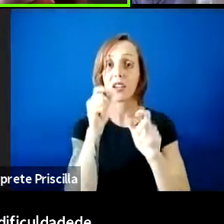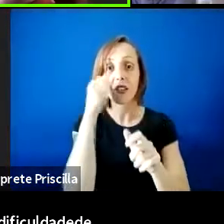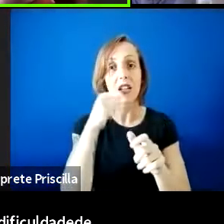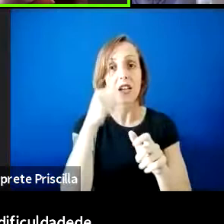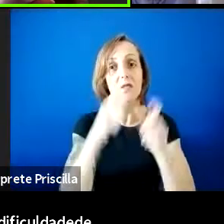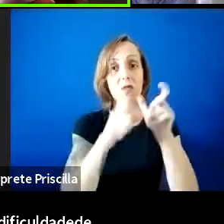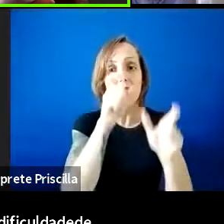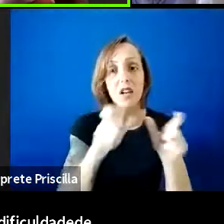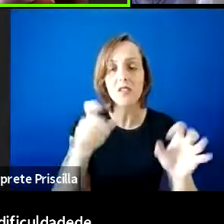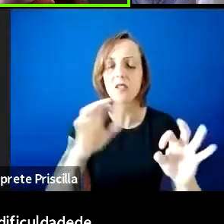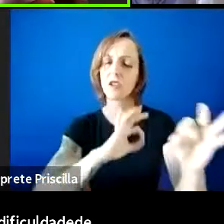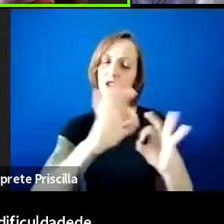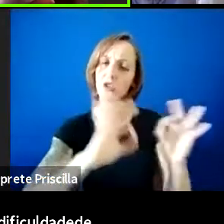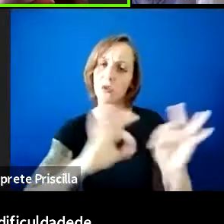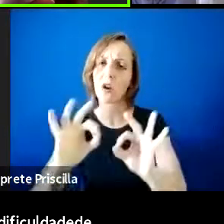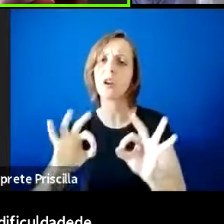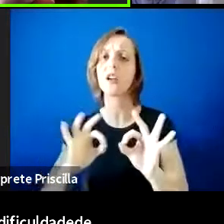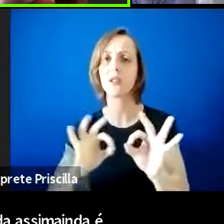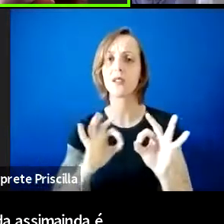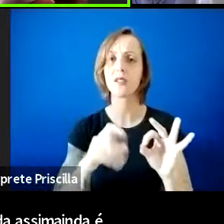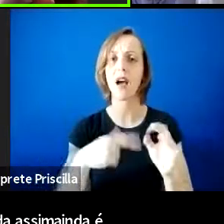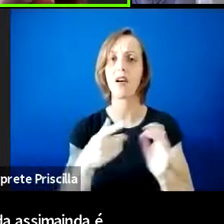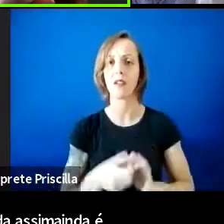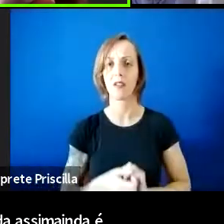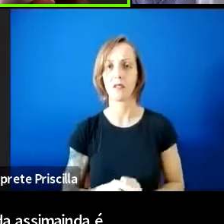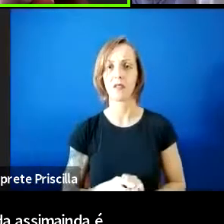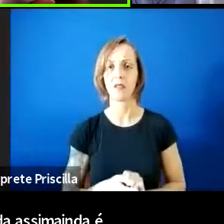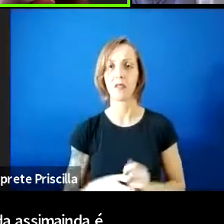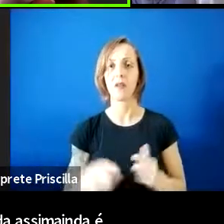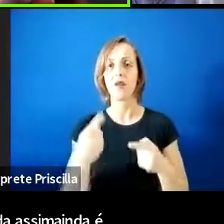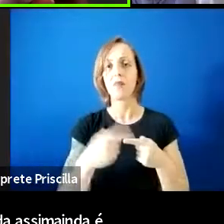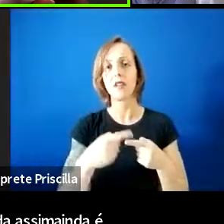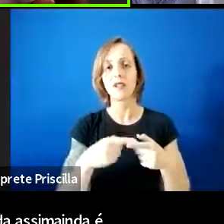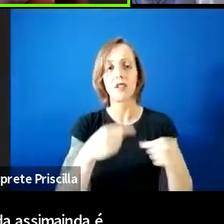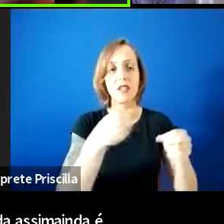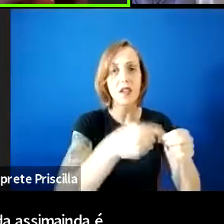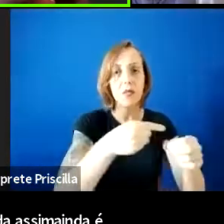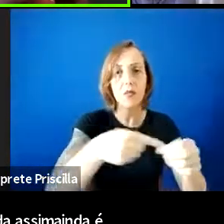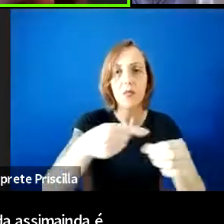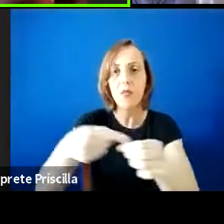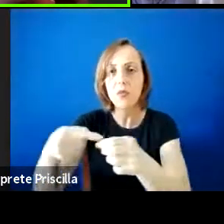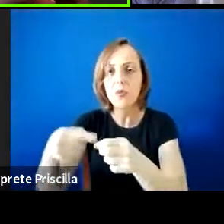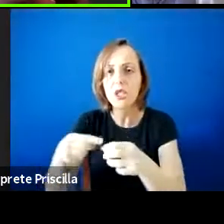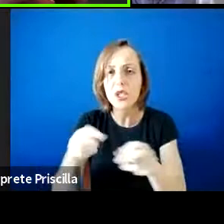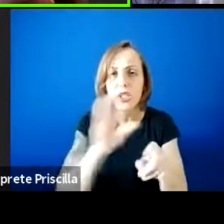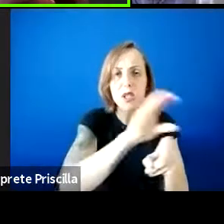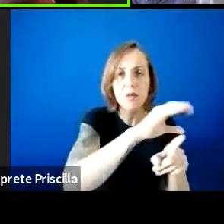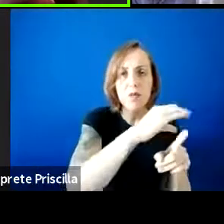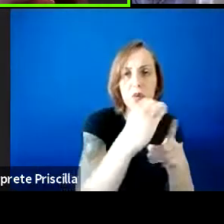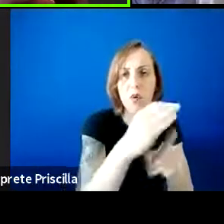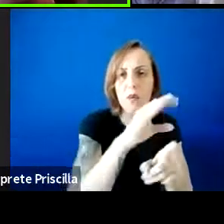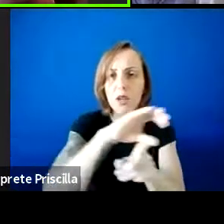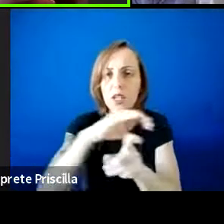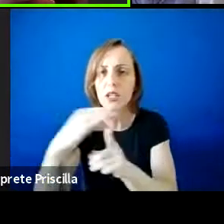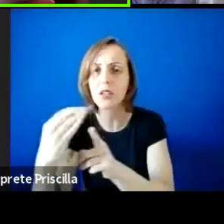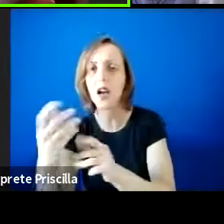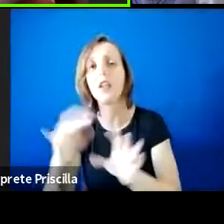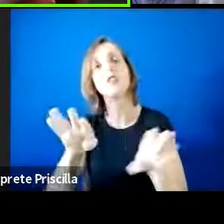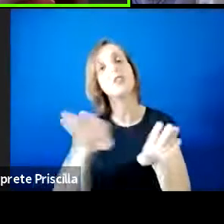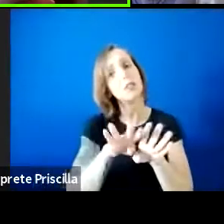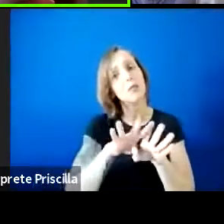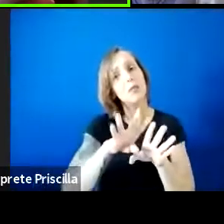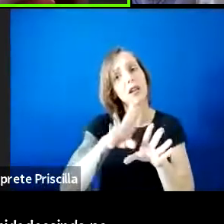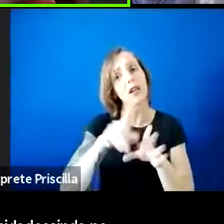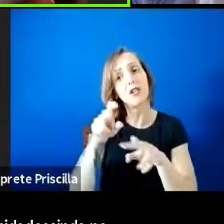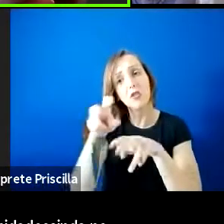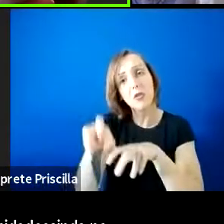Então, os nossos municípios são muitos municípios, muitas comunidades. Ainda no campo tem a dificuldade de